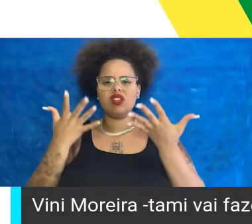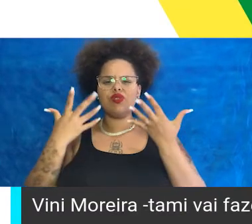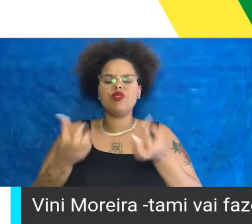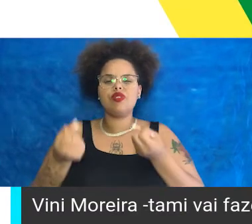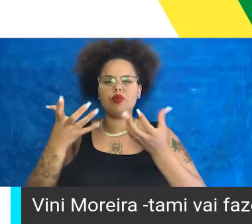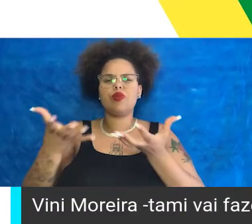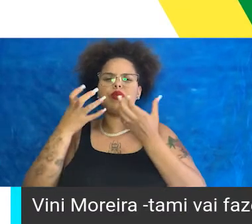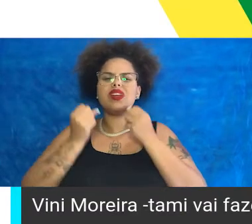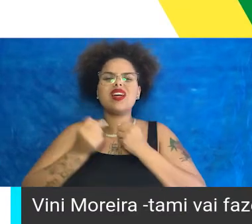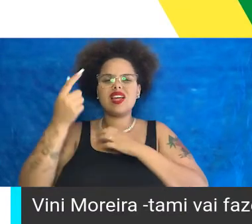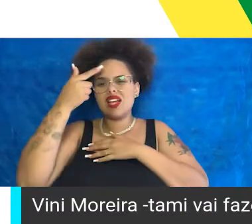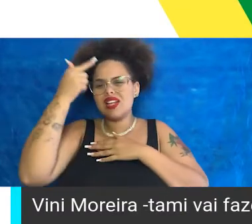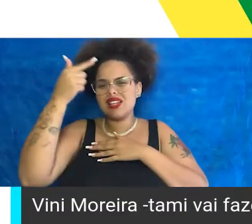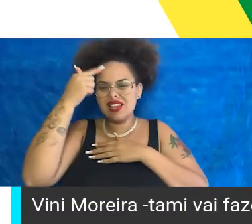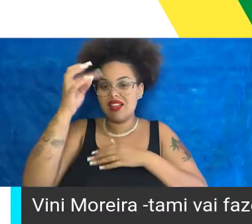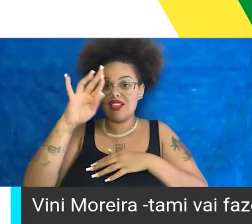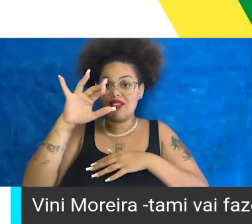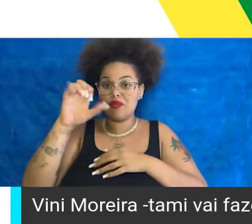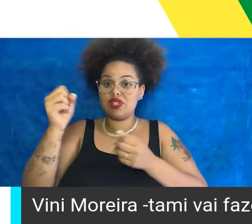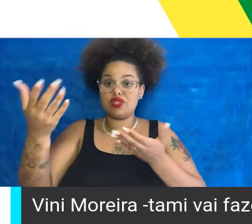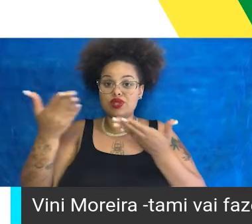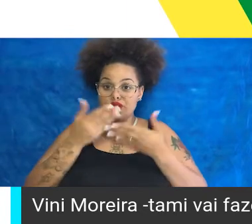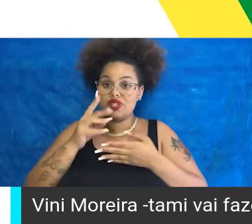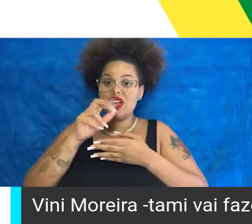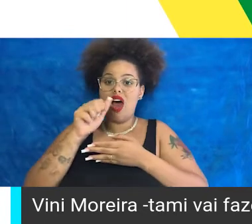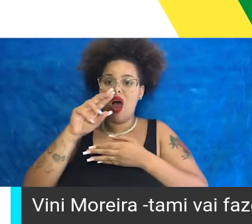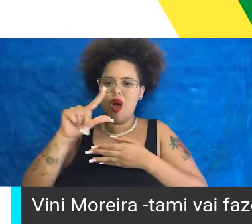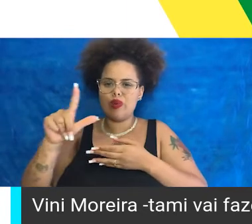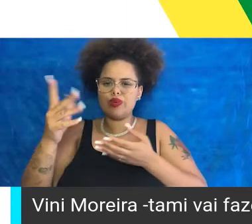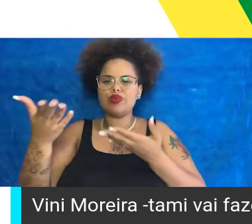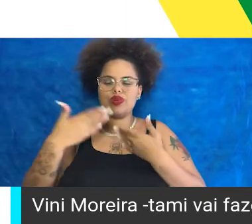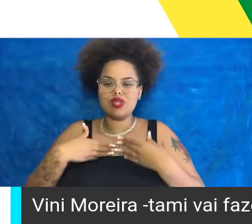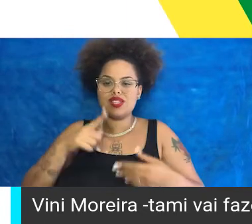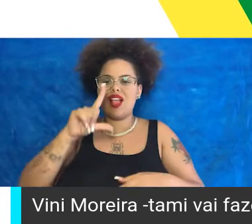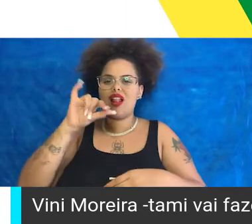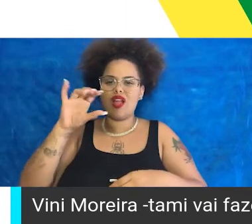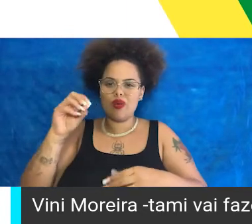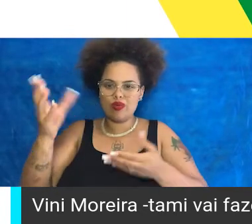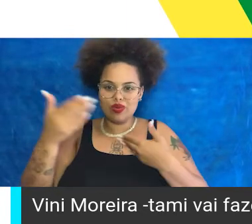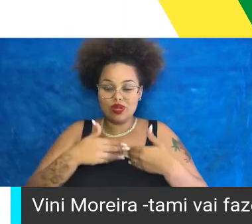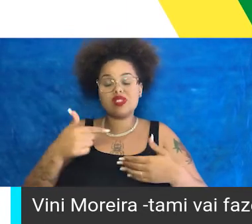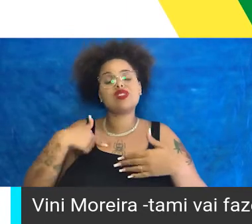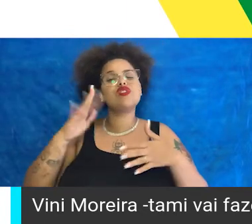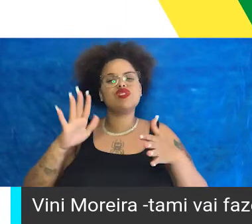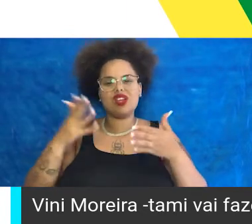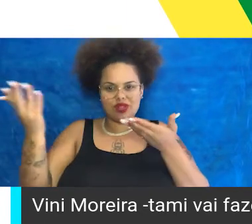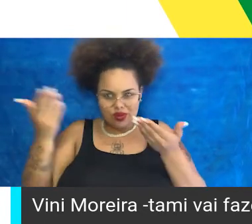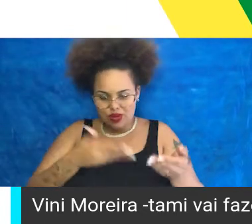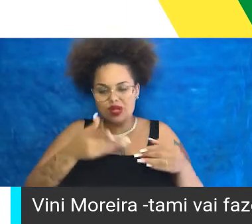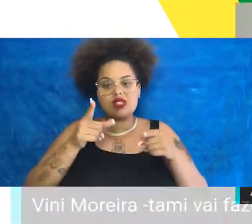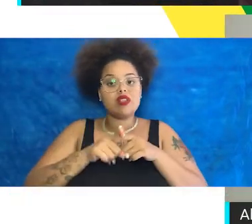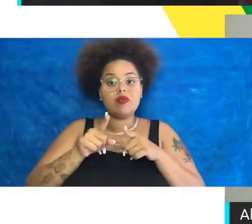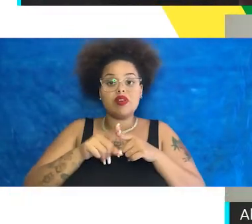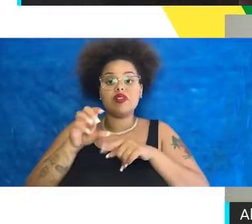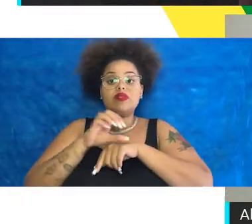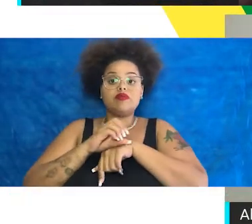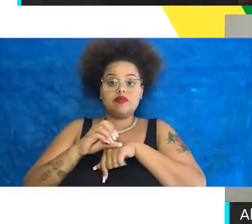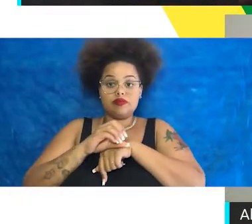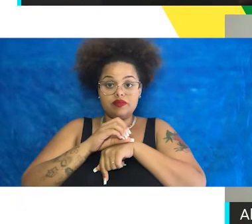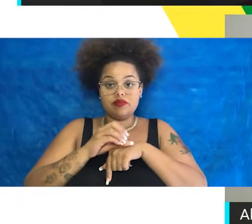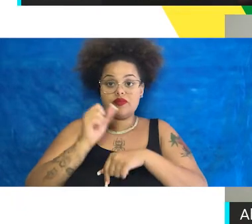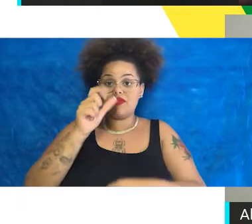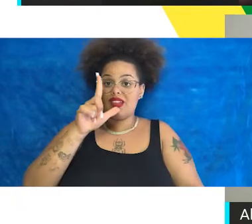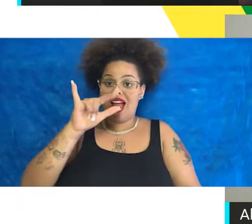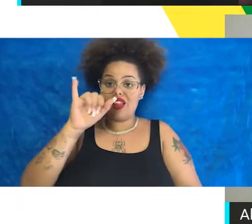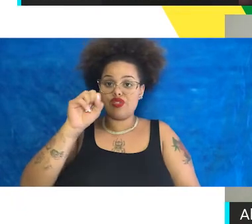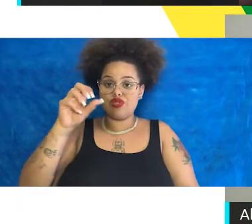pegar aí essas ideias que a Tamires trouxe, que o Raul trouxe, que o Léo trouxe, que eu já trouxe também nas oficinas, que o Alisson